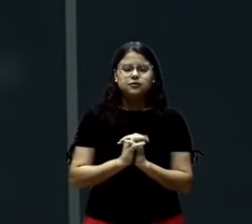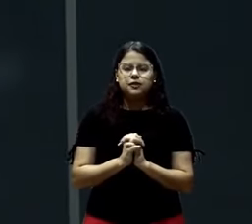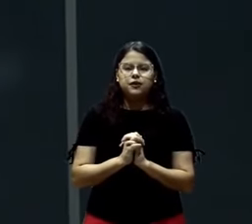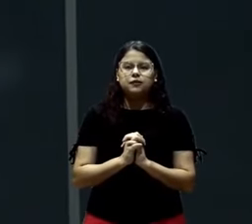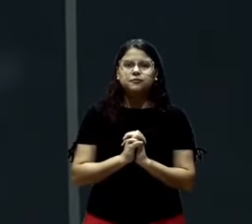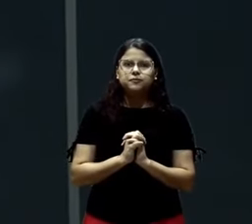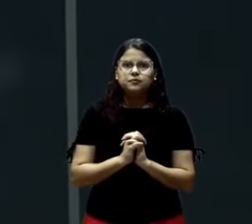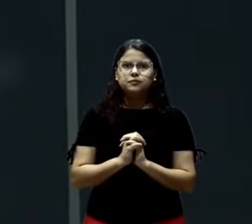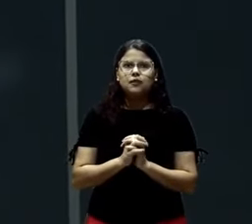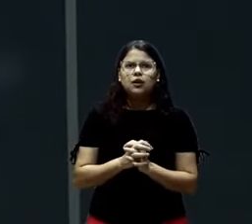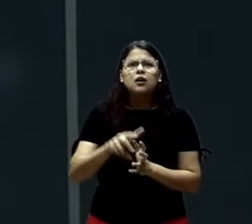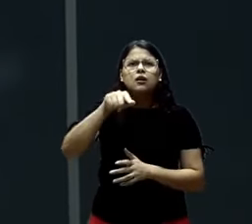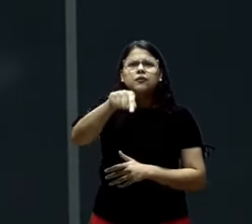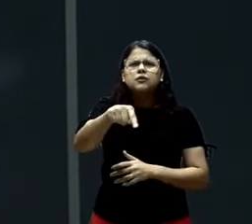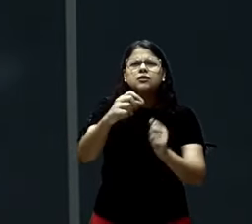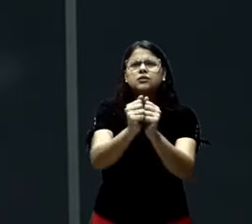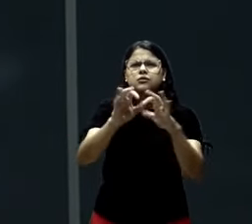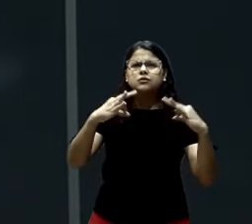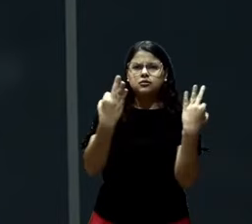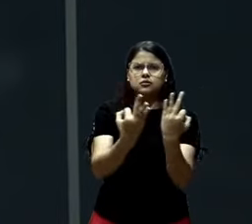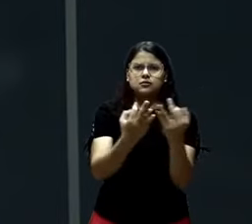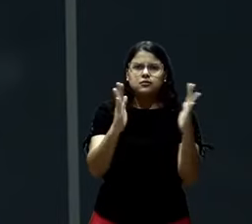Quanto tempo tem que você não ora com a sua família?